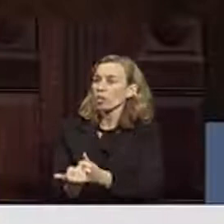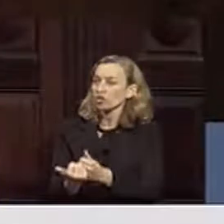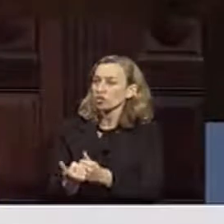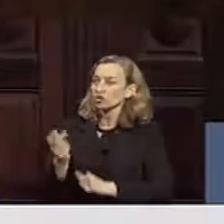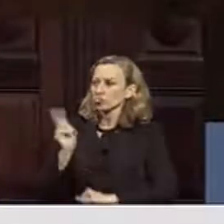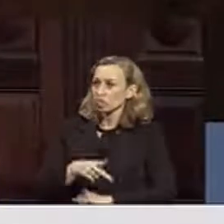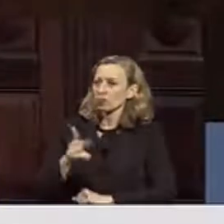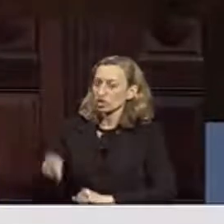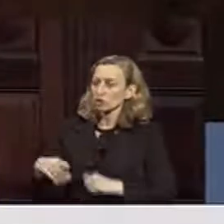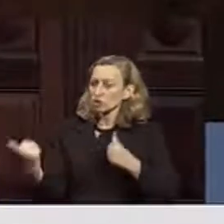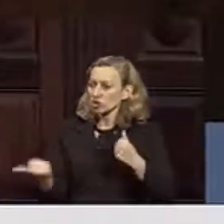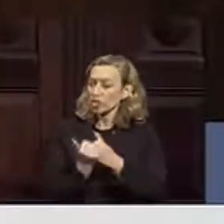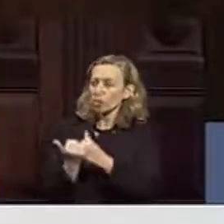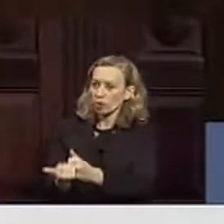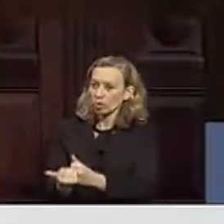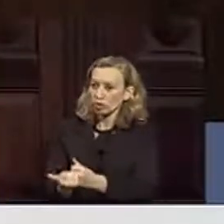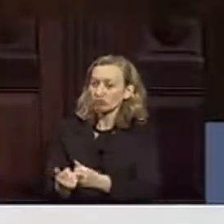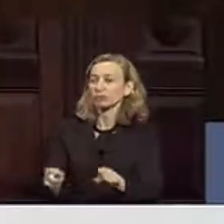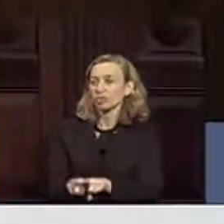professor de apoio.